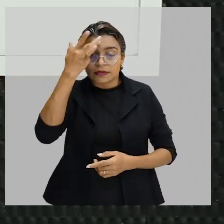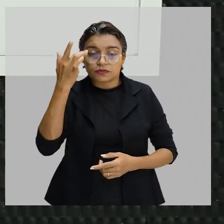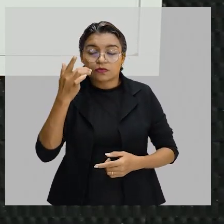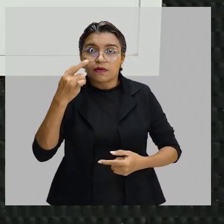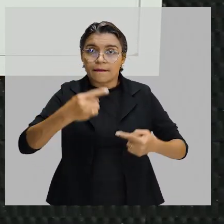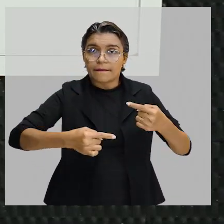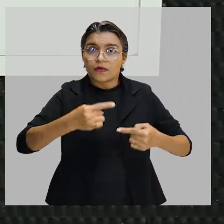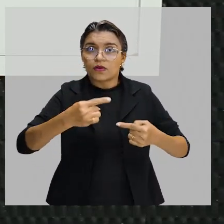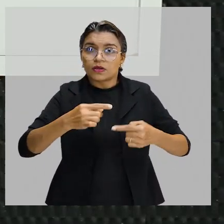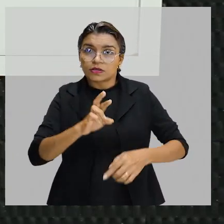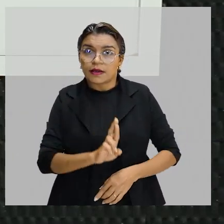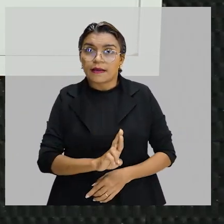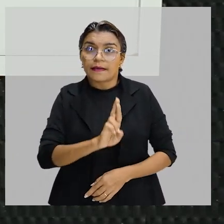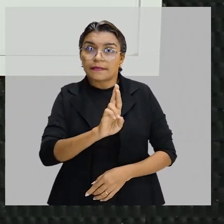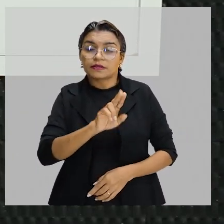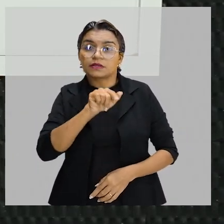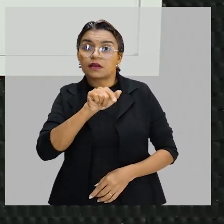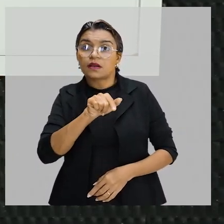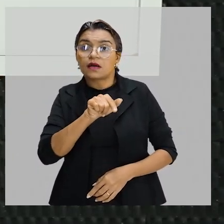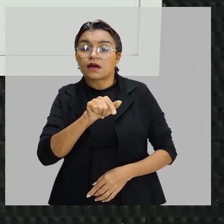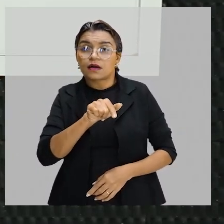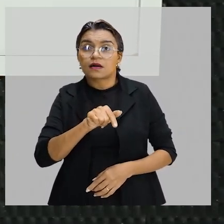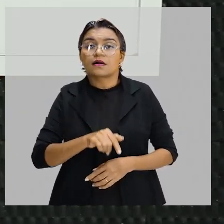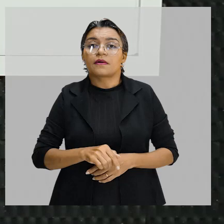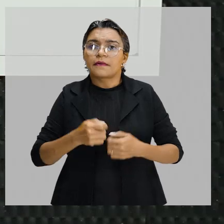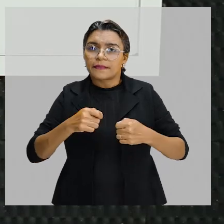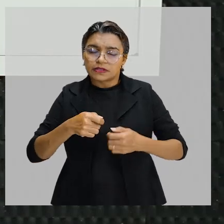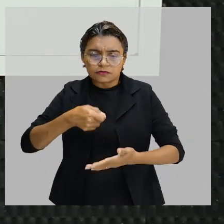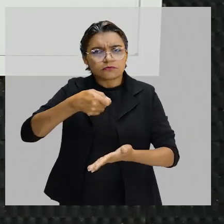estão, ok, sendo